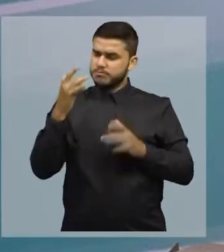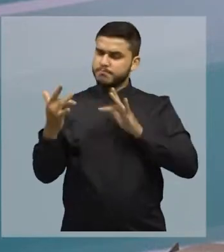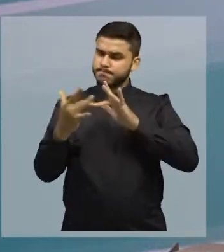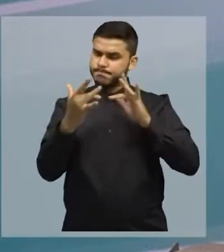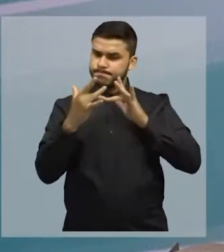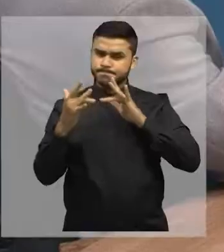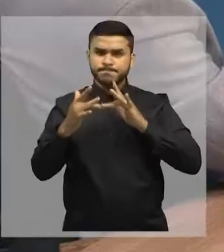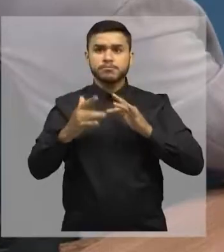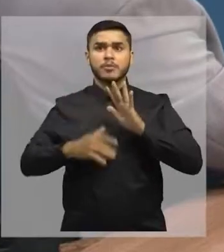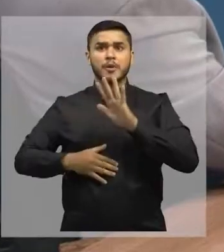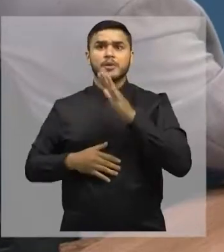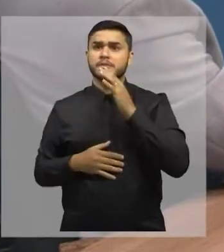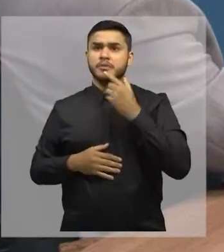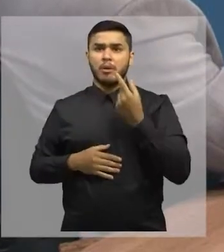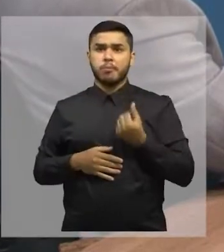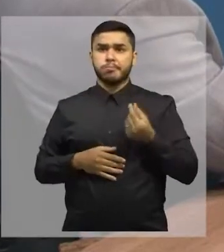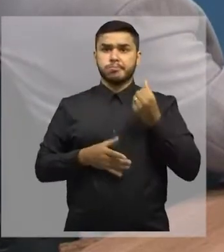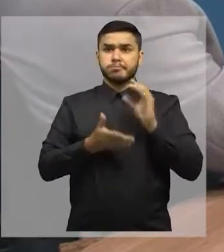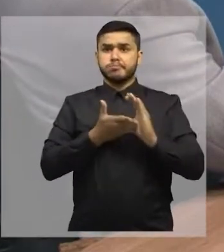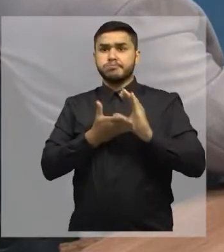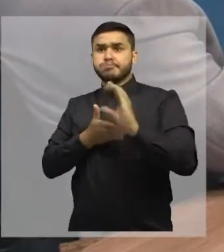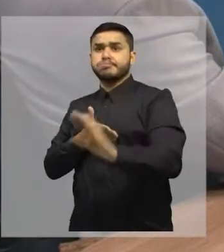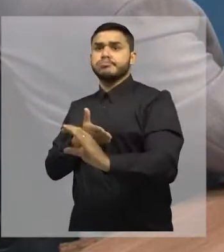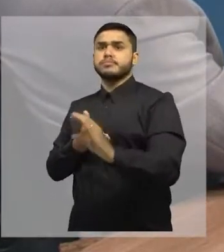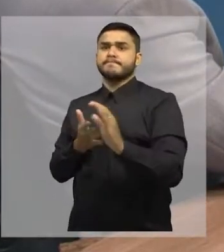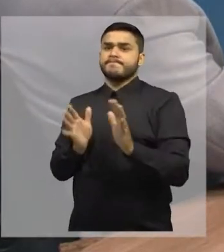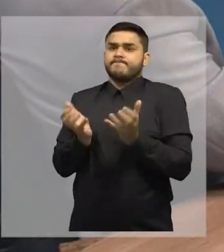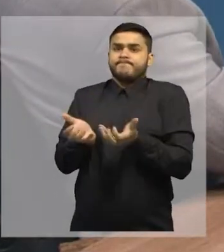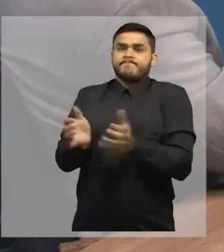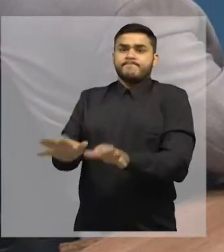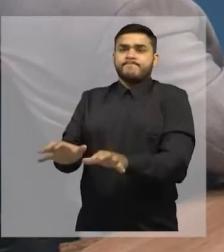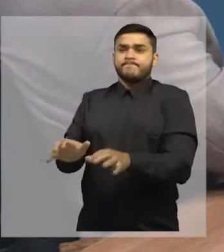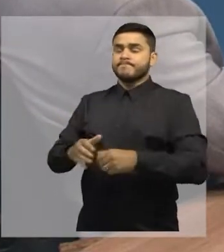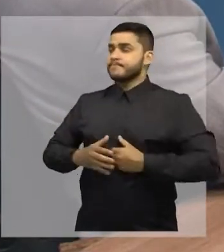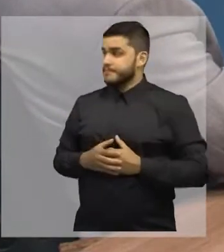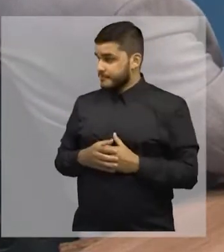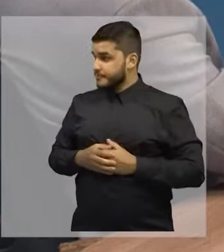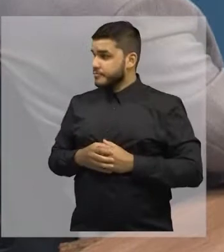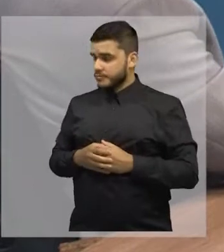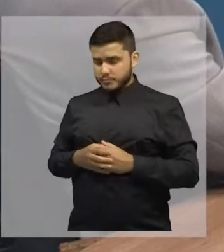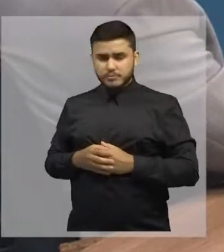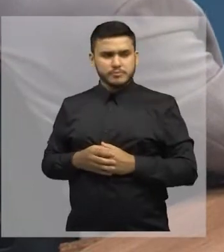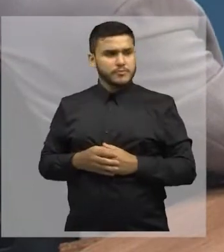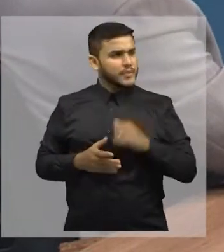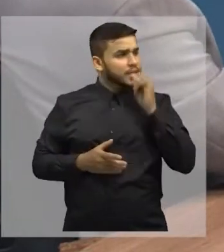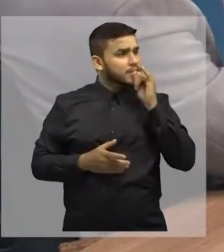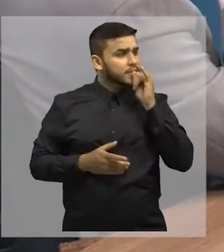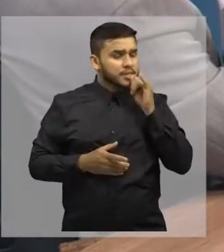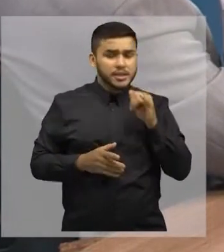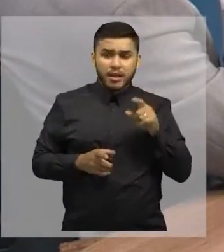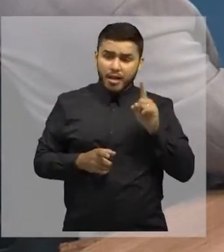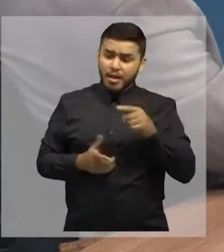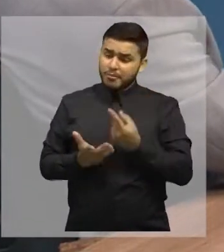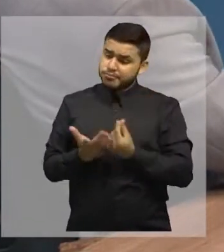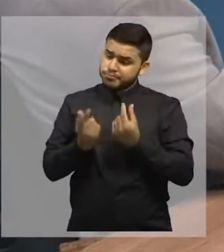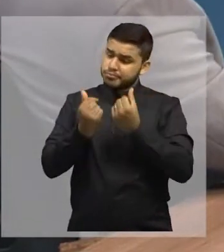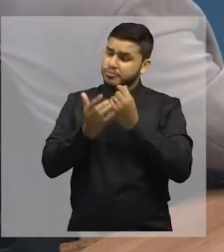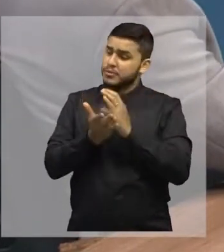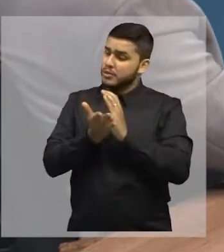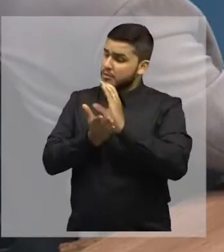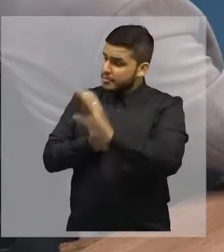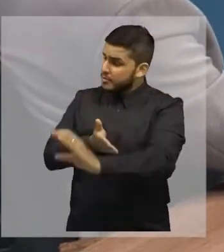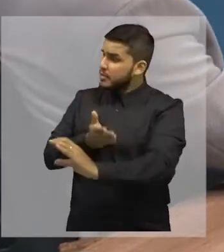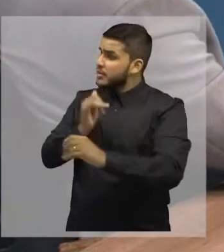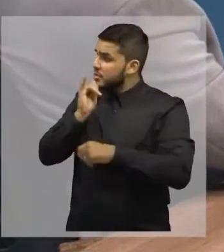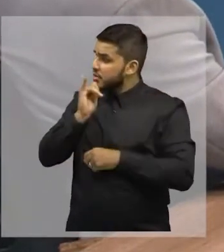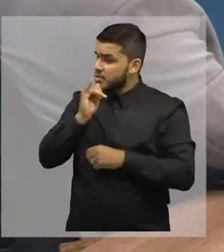ninguém vai investir. Ninguém vai investir. Somente investimento pesado de longo prazo. Você não, né, o investimento para 20 anos. No lugar do investimento. Qualquer dinheiro que